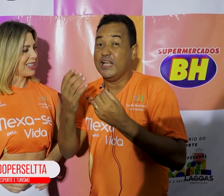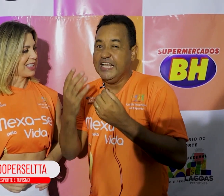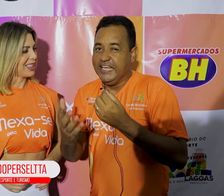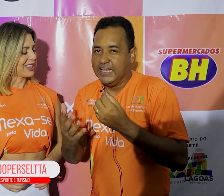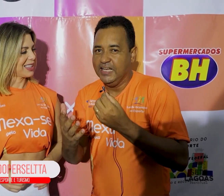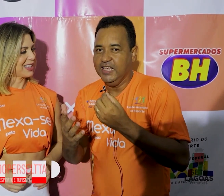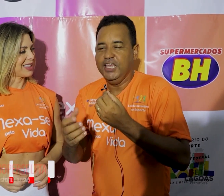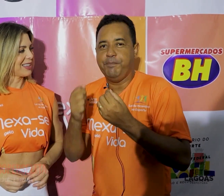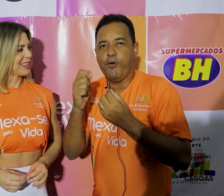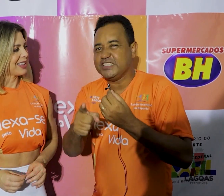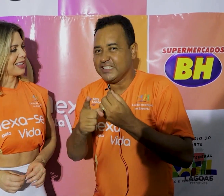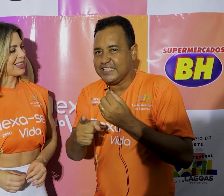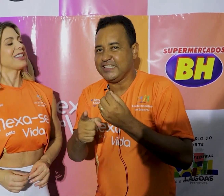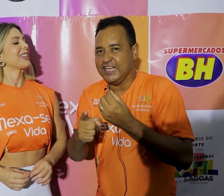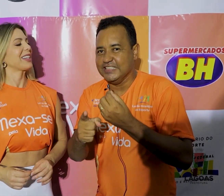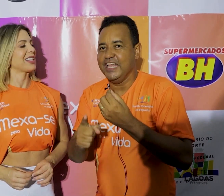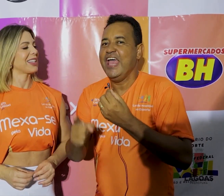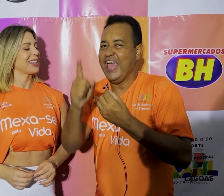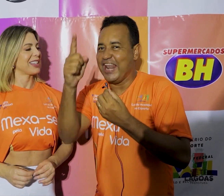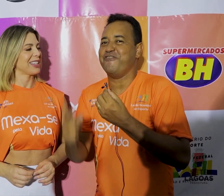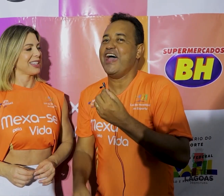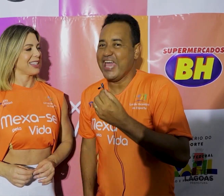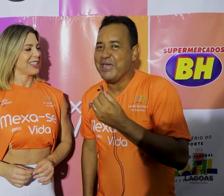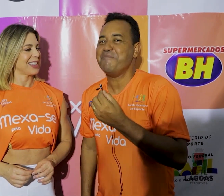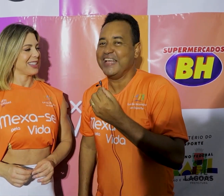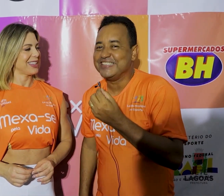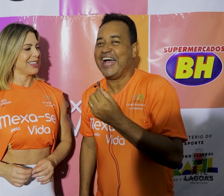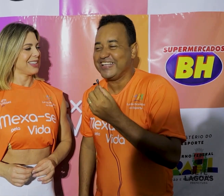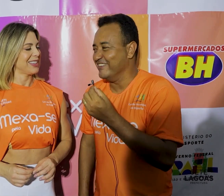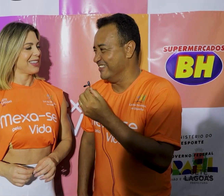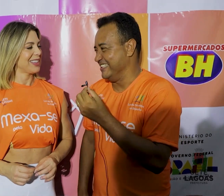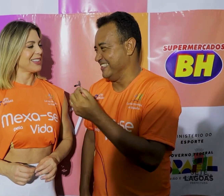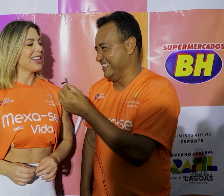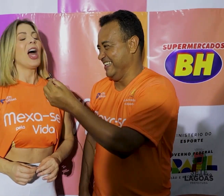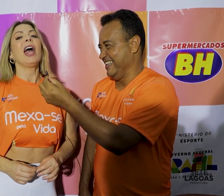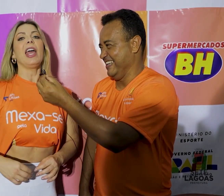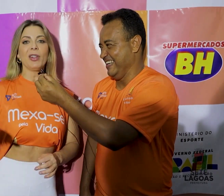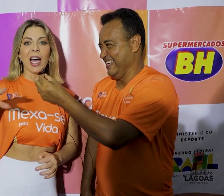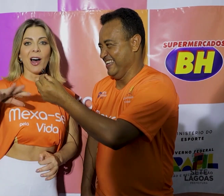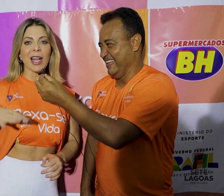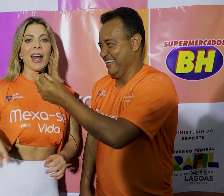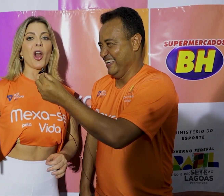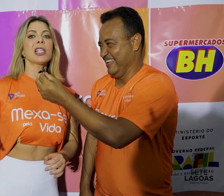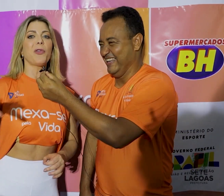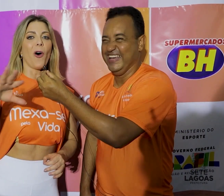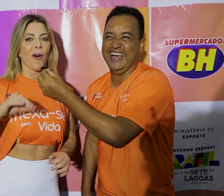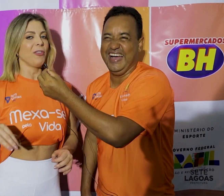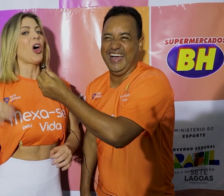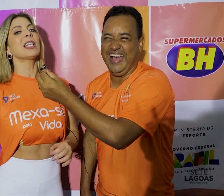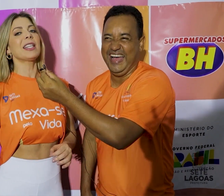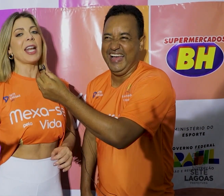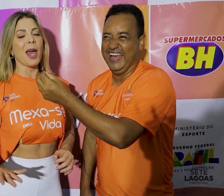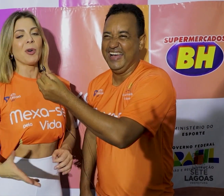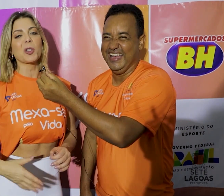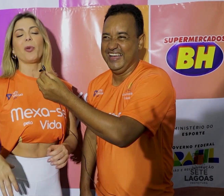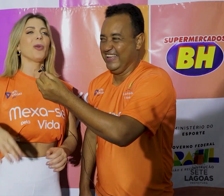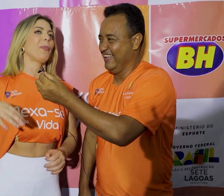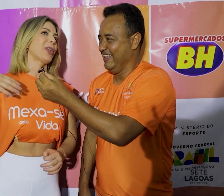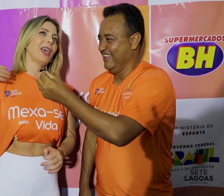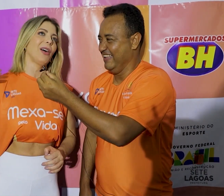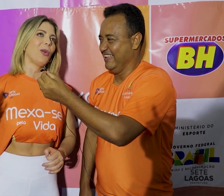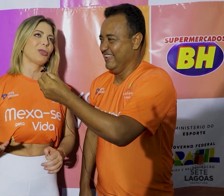uma pessoa linda, e pode ter certeza, ela vai arrebentar aqui hoje. Eu não, né? Nós